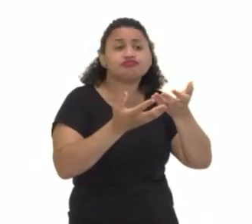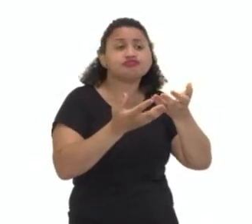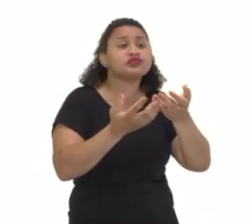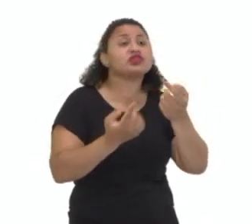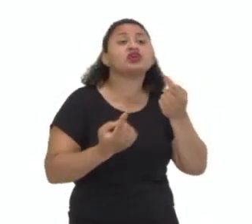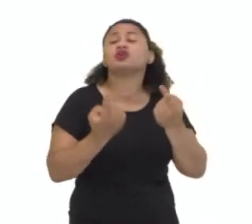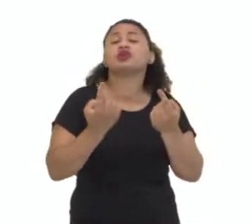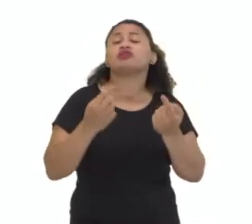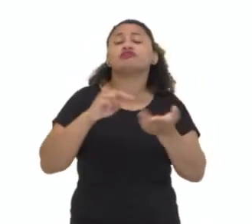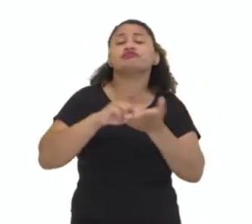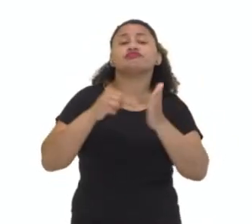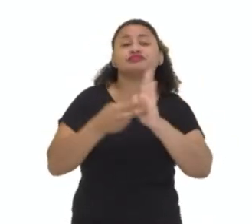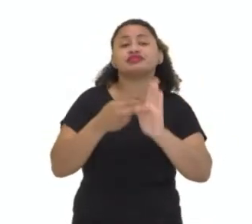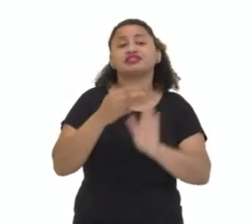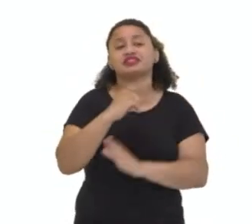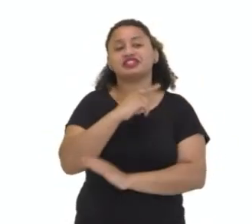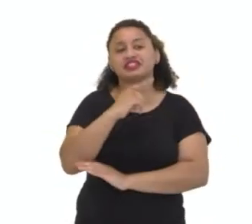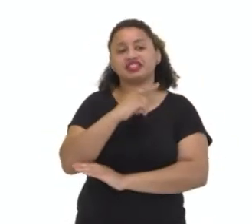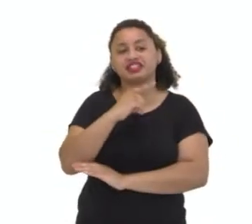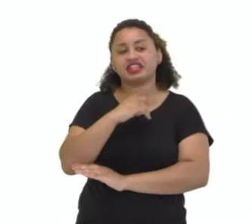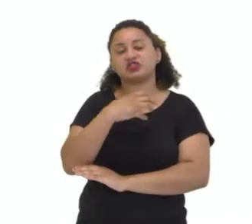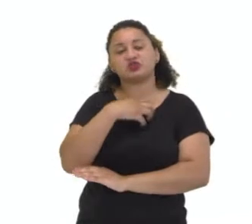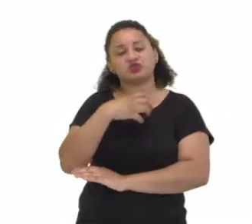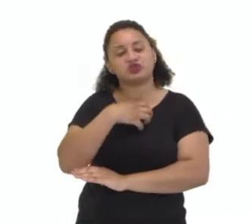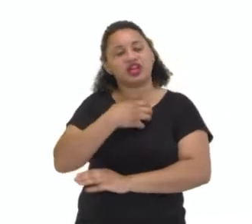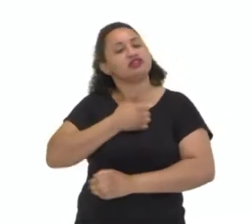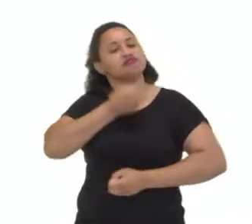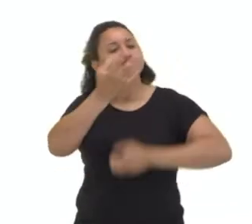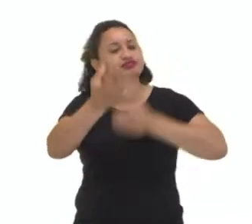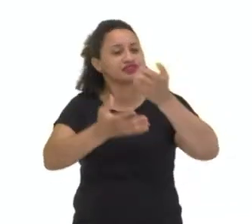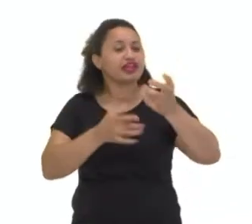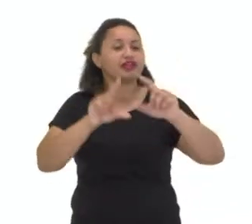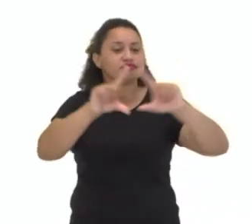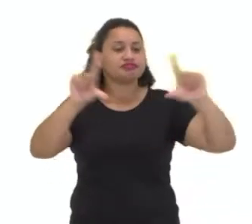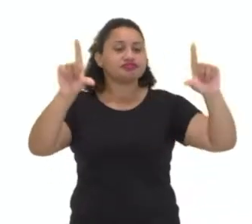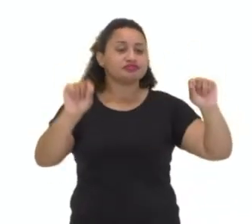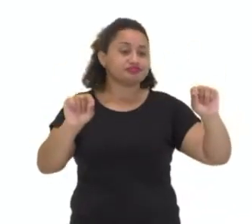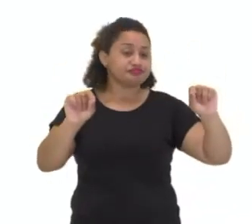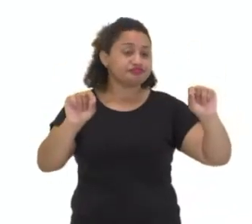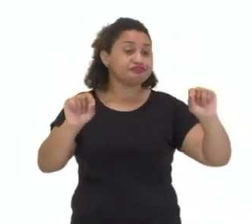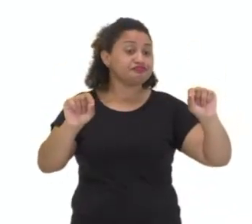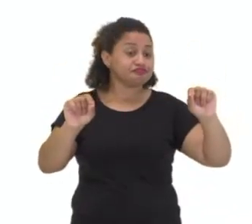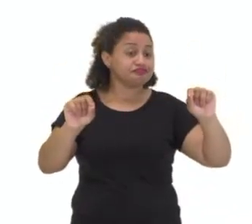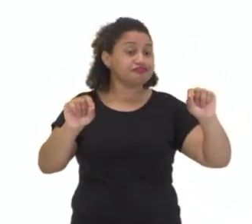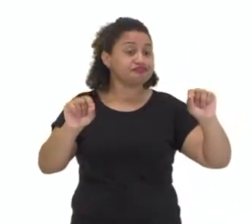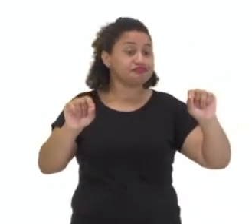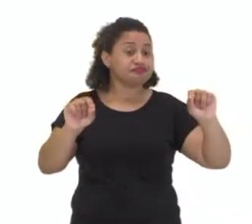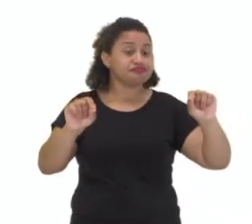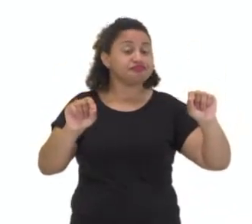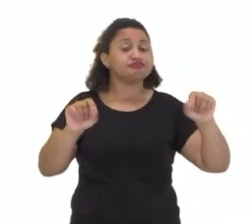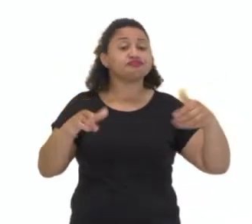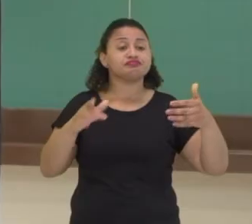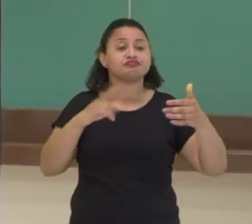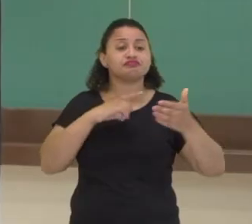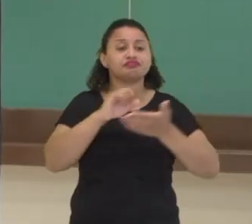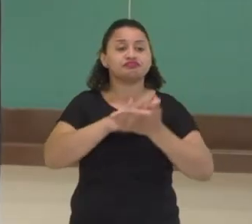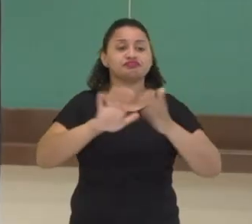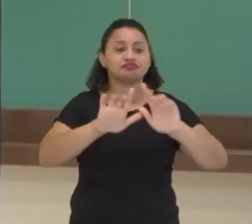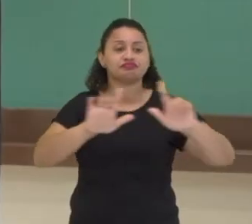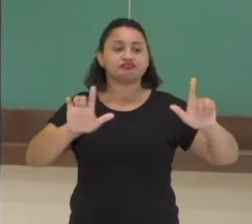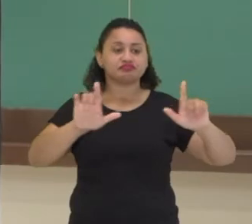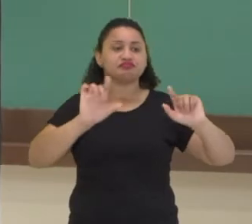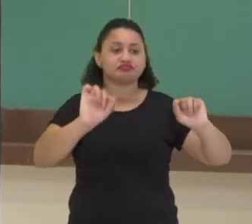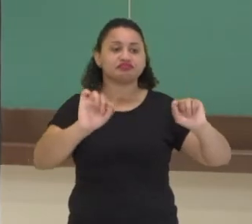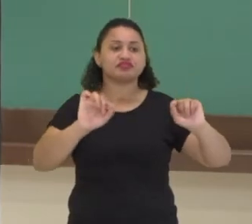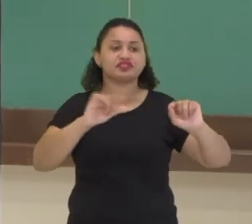efeito de sentido produzido pelo modo verbal empregado nesse trecho? Ó, aqui eu pus a imagem do